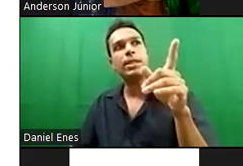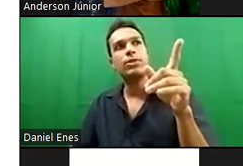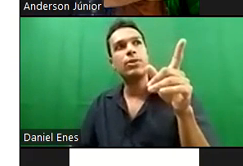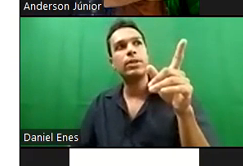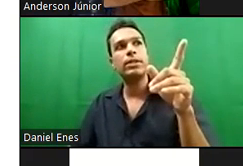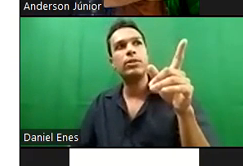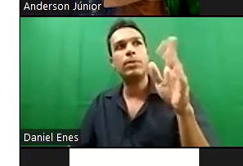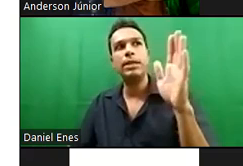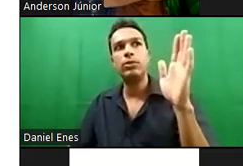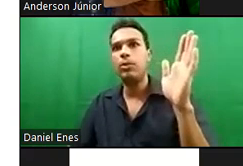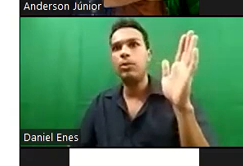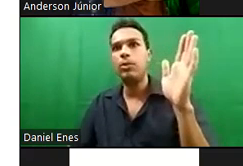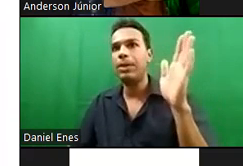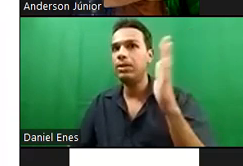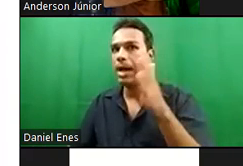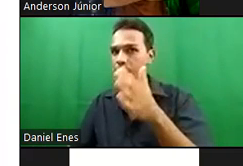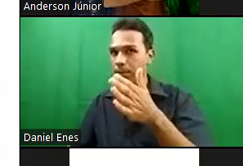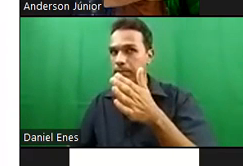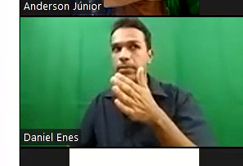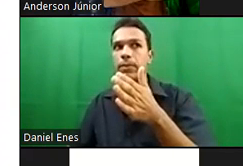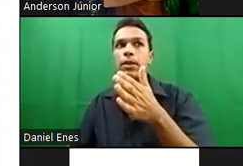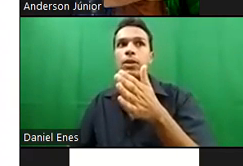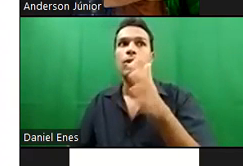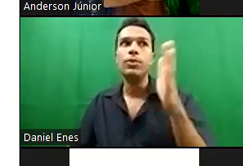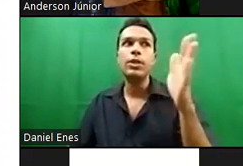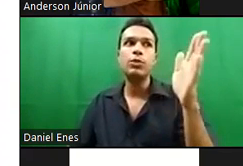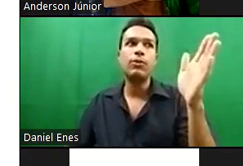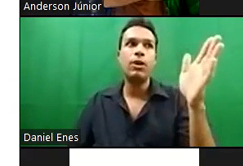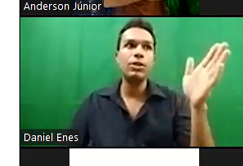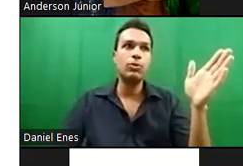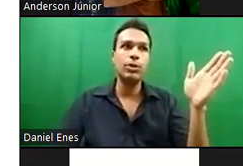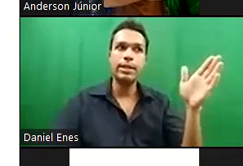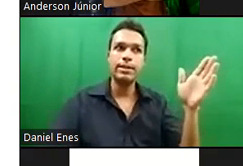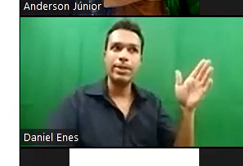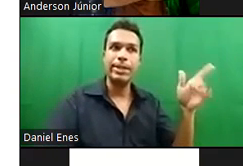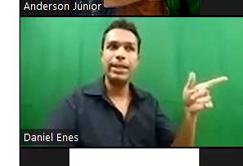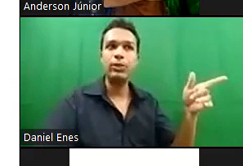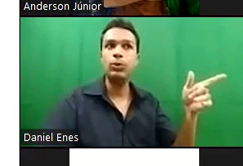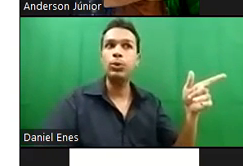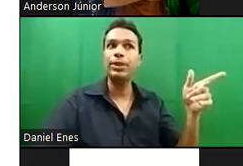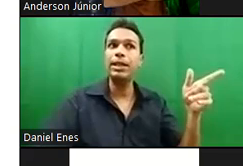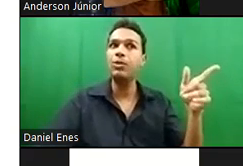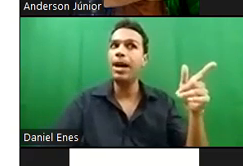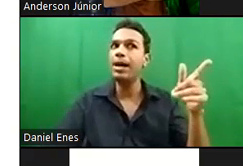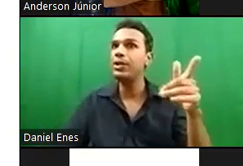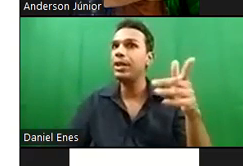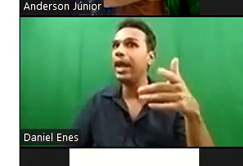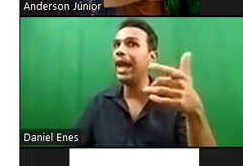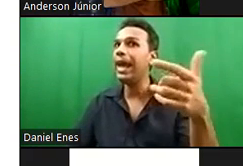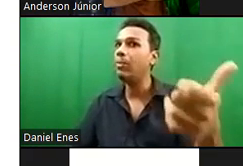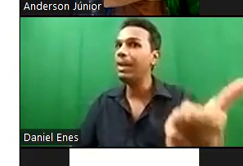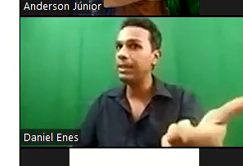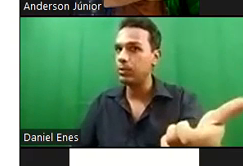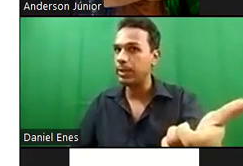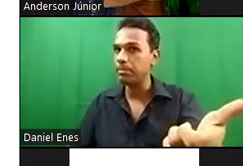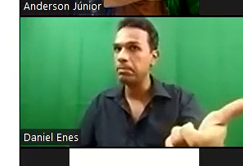ele menciona que uma língua é uma linguagem, ou seja, uma forma de comunicação, e que nem toda linguagem é